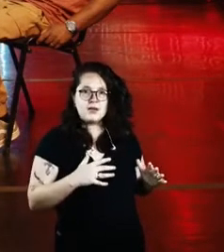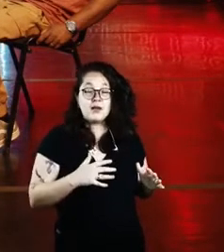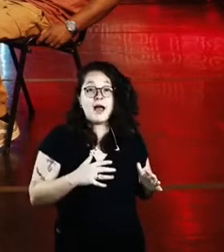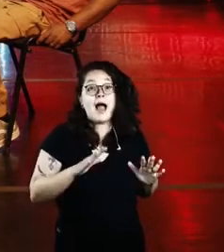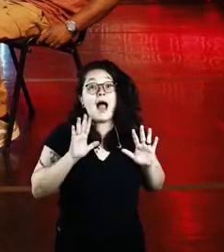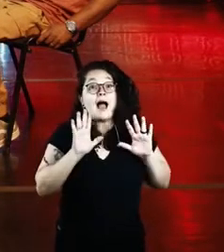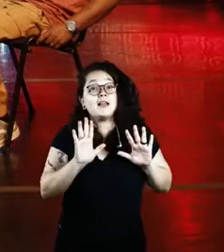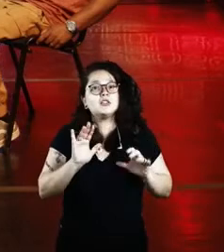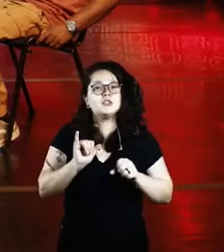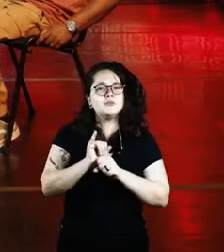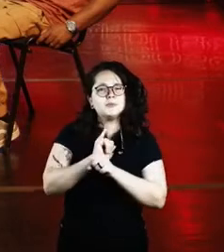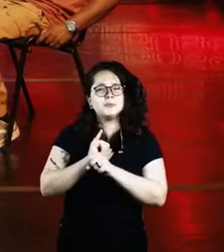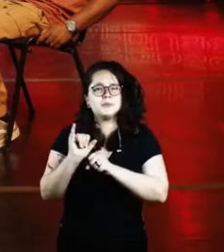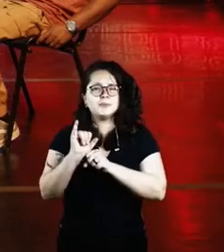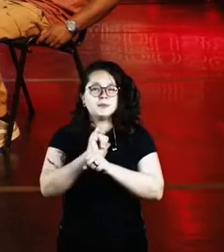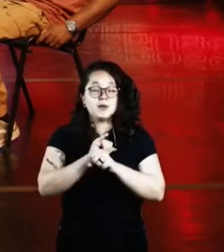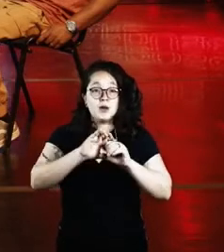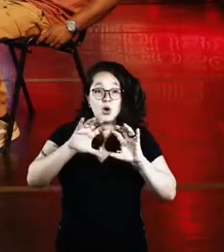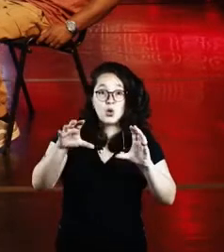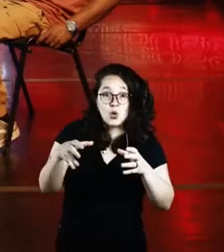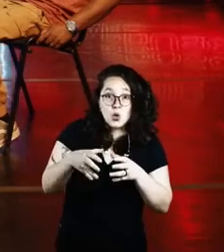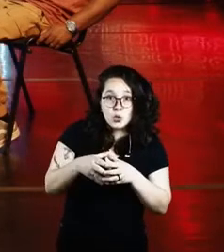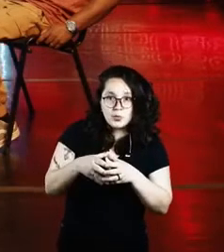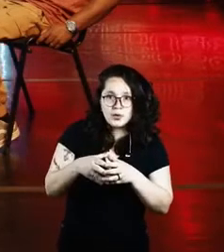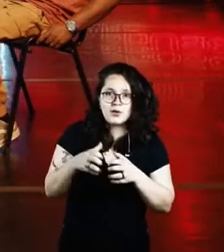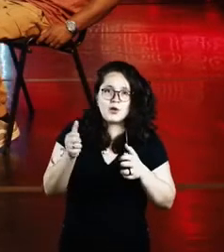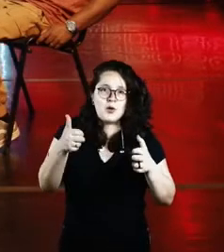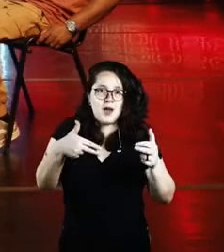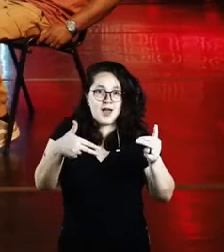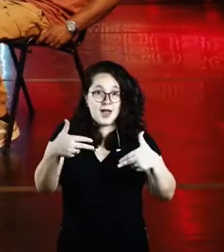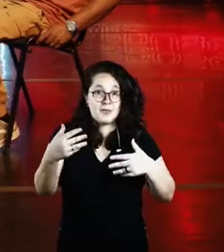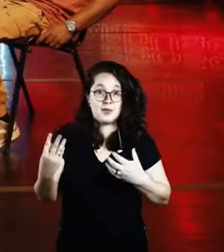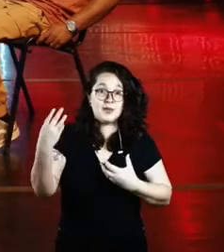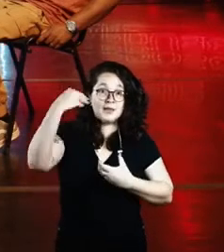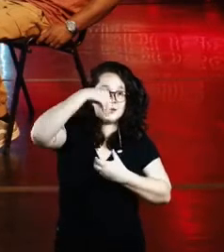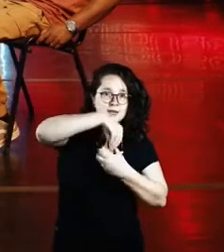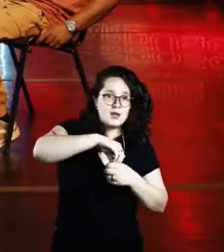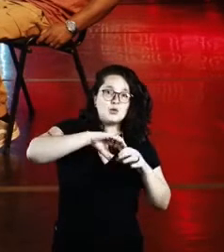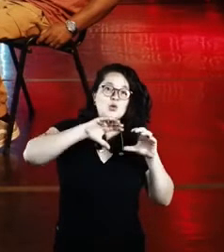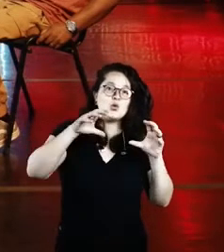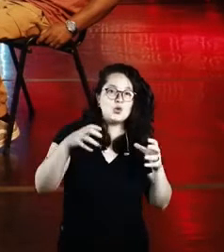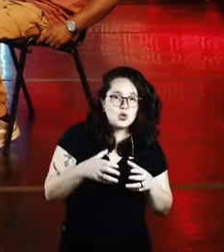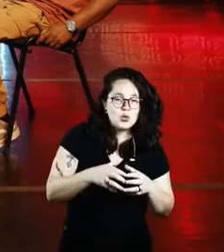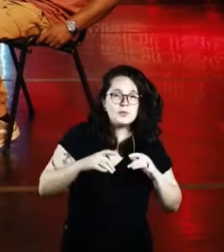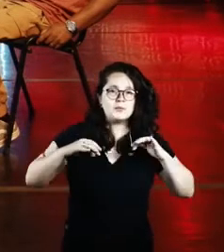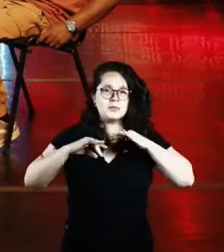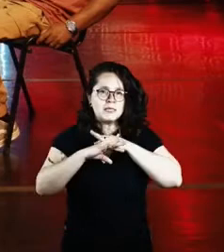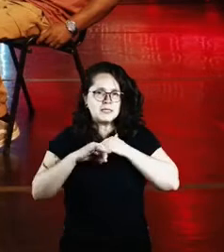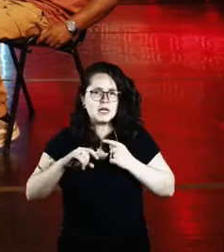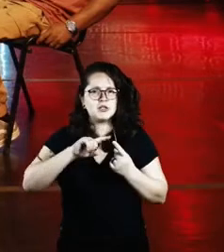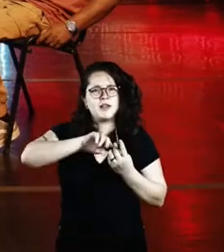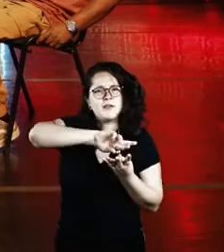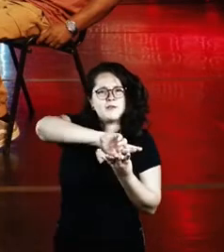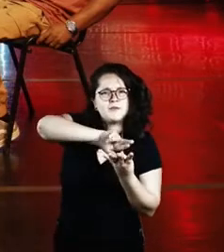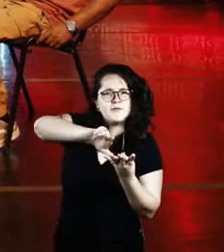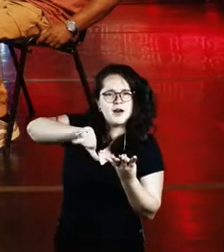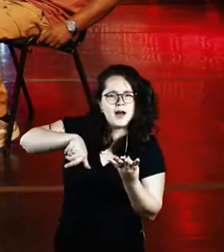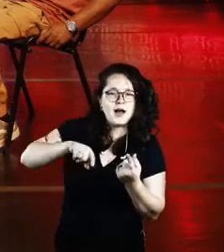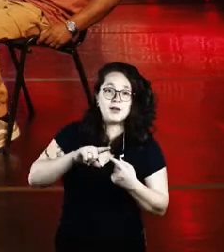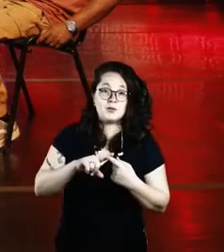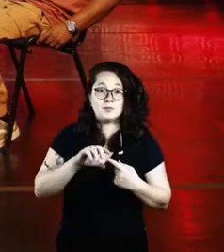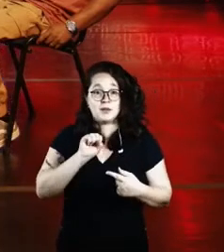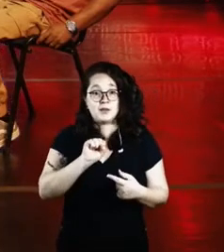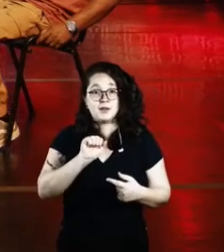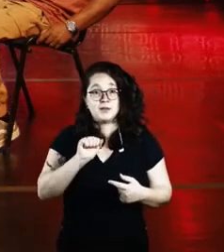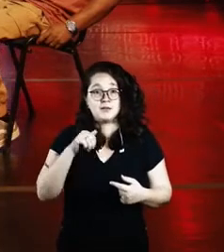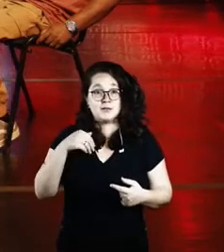criou-se o Clube do Rap no Clube da Cidade. Que aí saiu o Sampa Crio, Nedinaldinho, a coletânea Som das